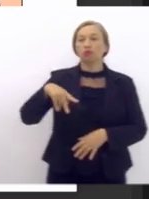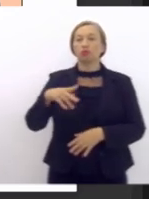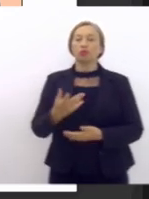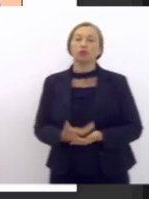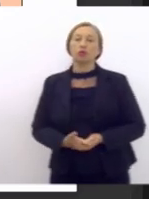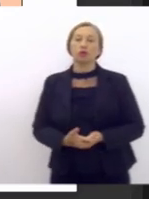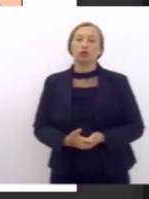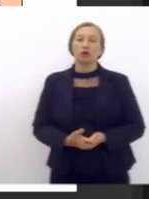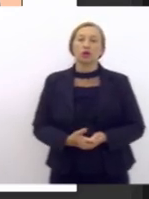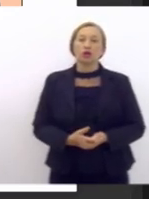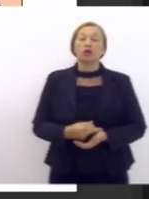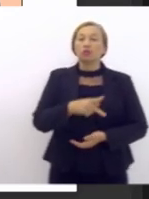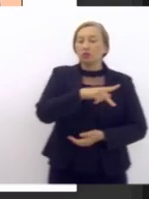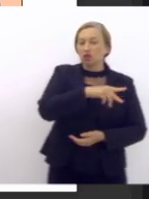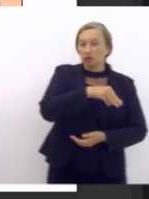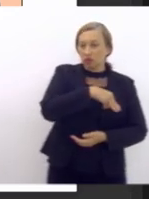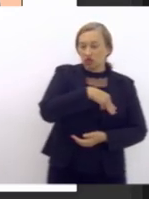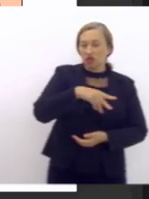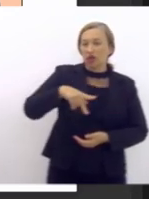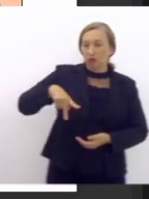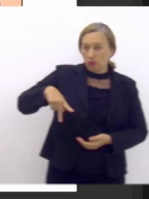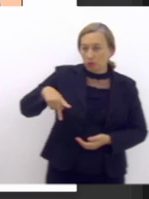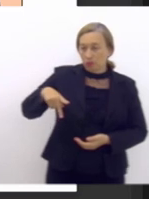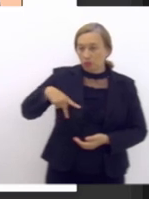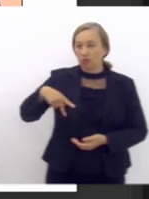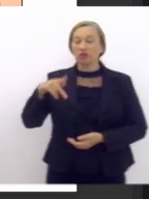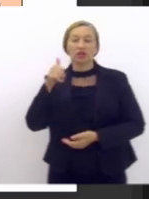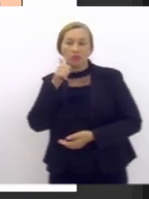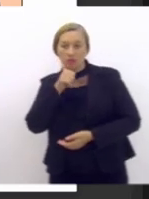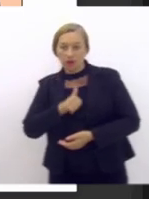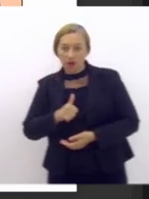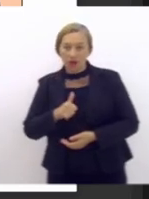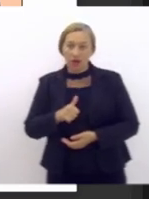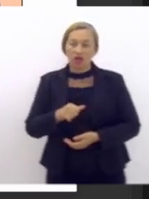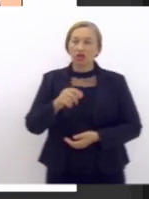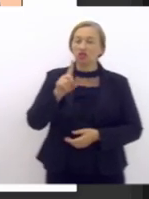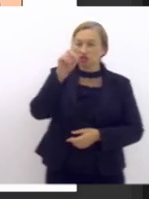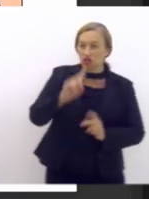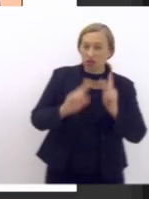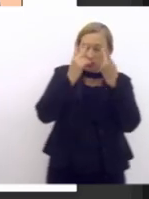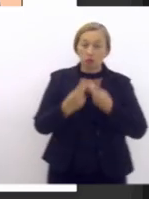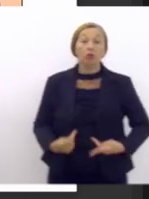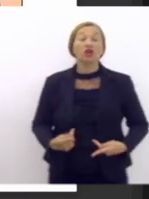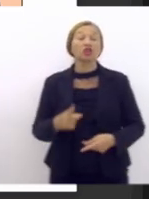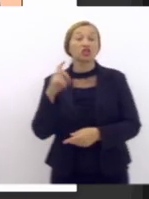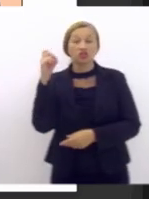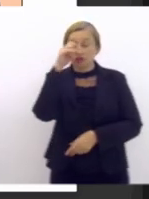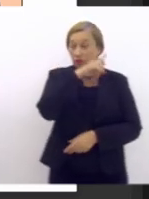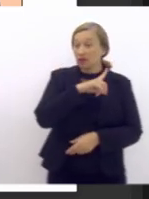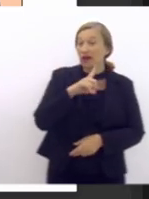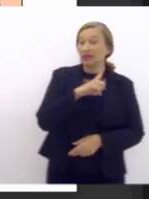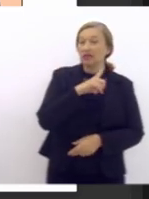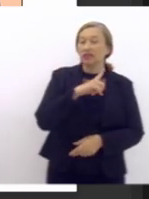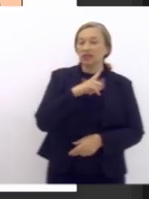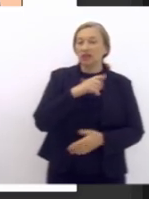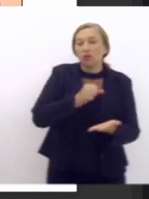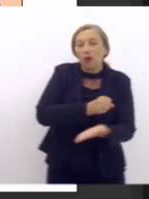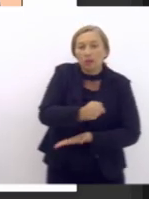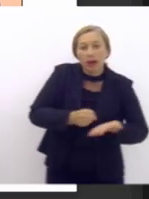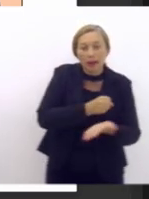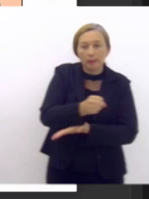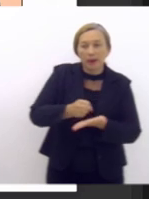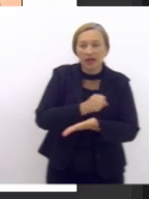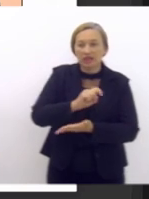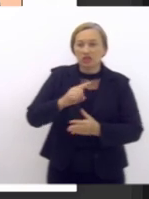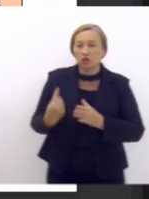época que era o Ministério das Mulheres, né, e dos Direitos Humanos, eles estavam com muita dificuldade de ter uma base unificada